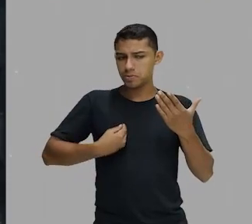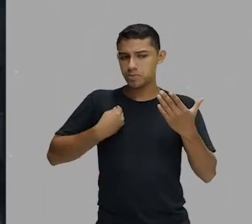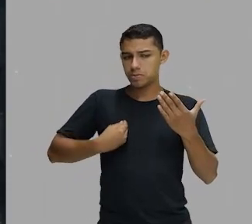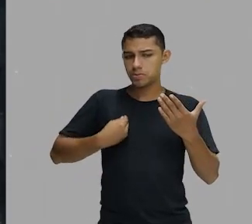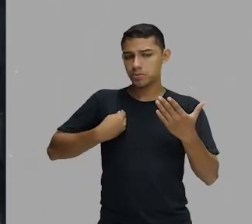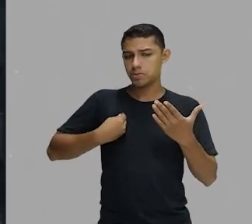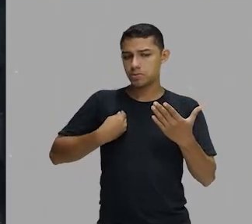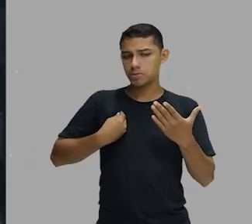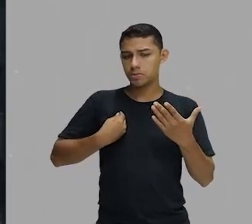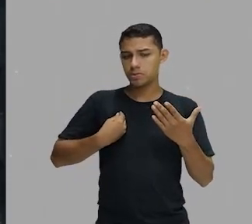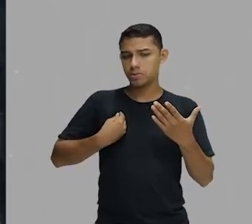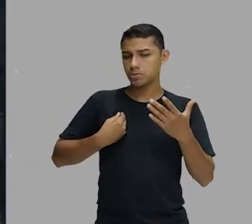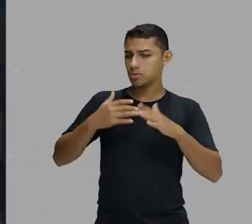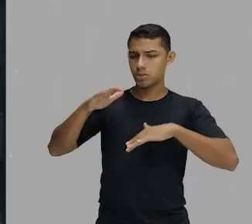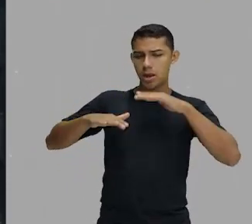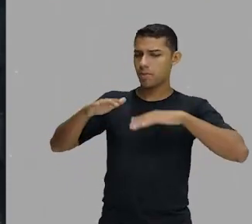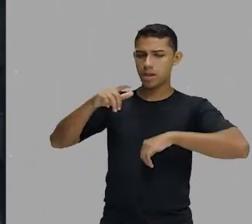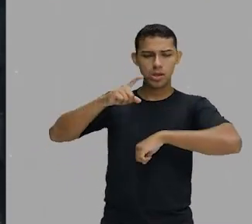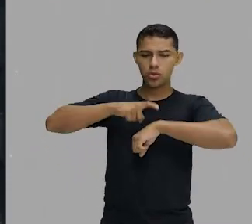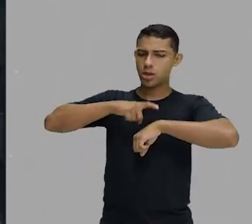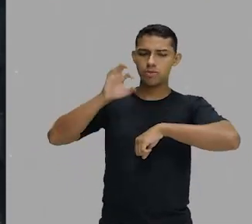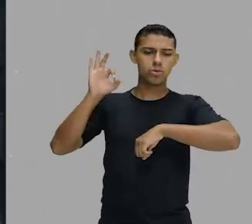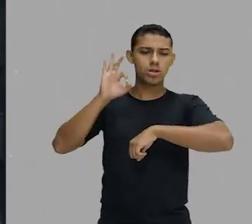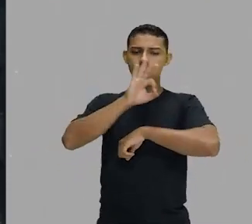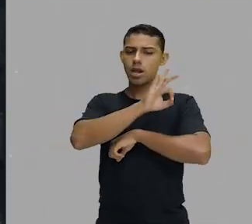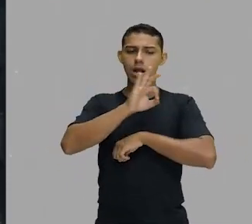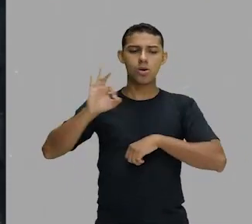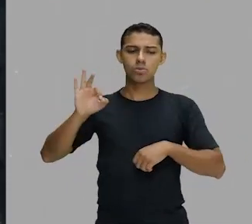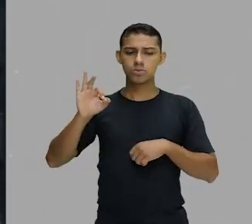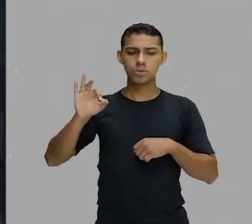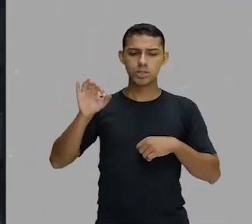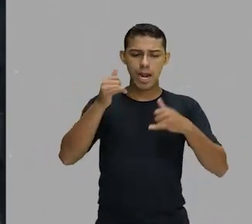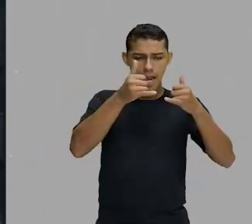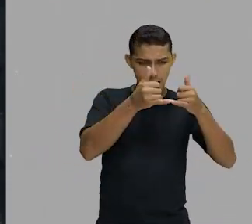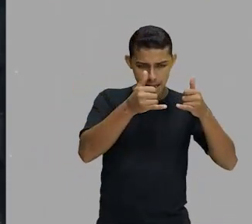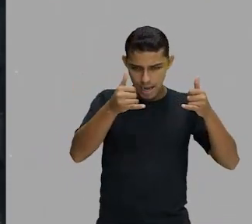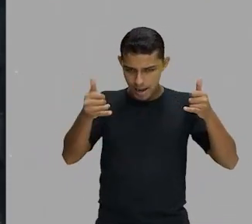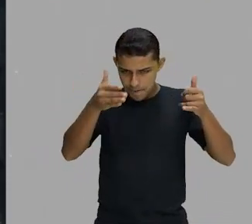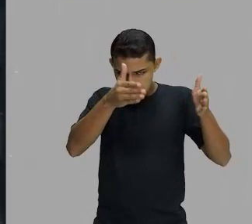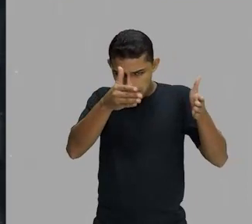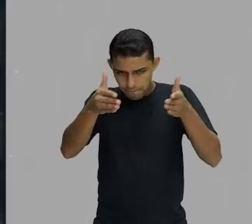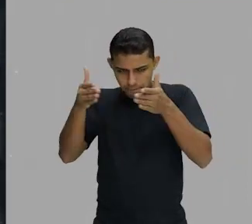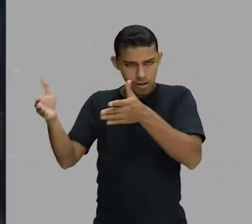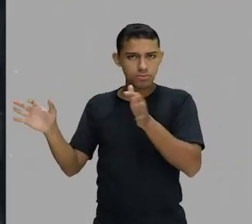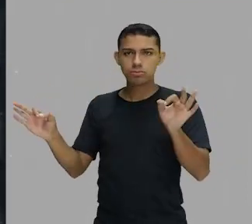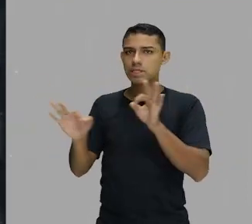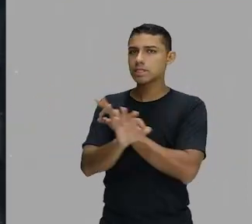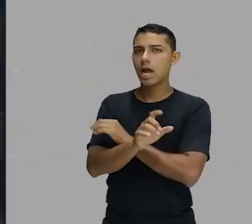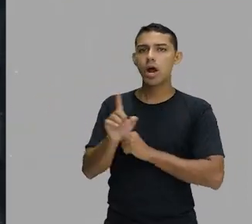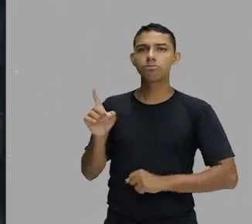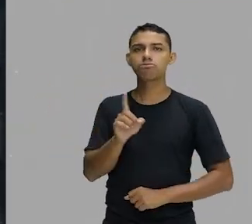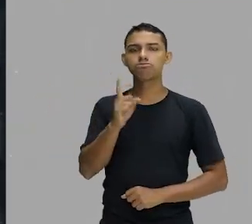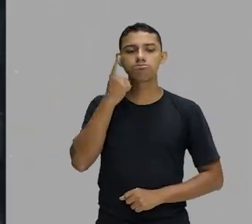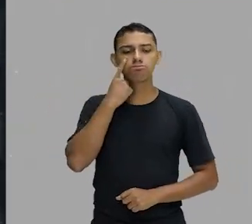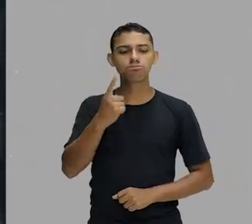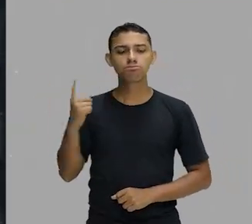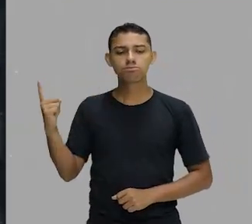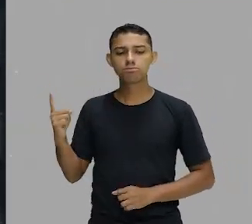ela não está dependendo do tempo. Não é uma função linear, tá? Nesse caso aqui, nós estamos